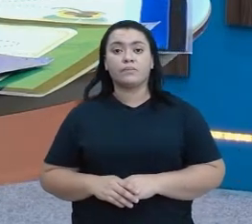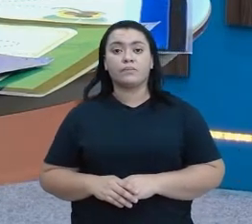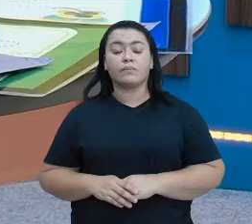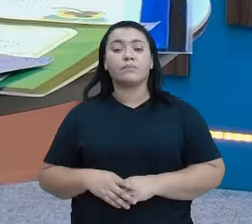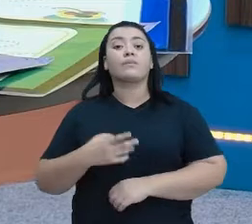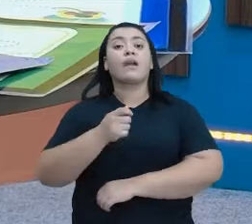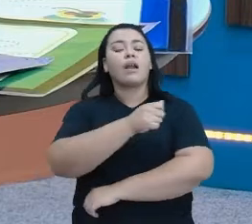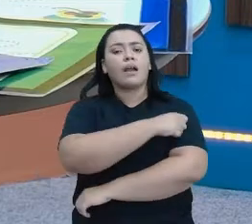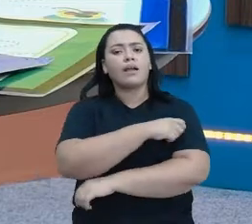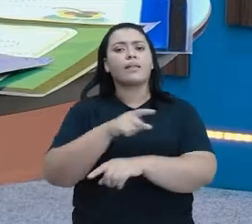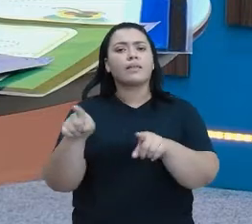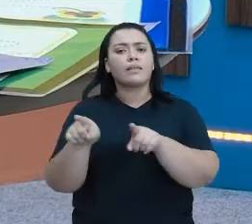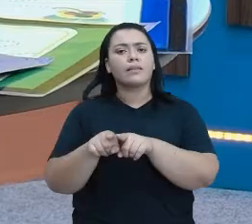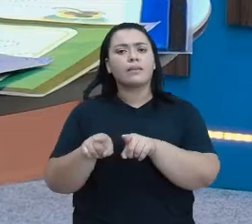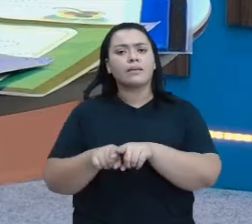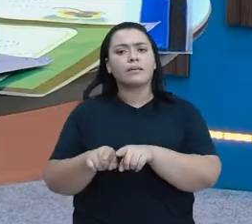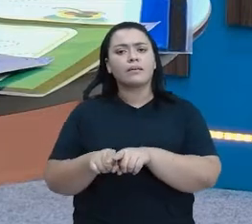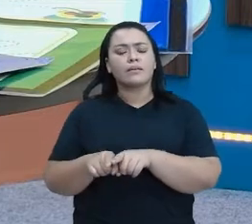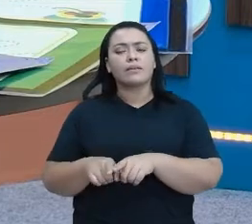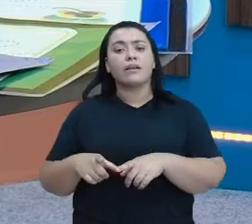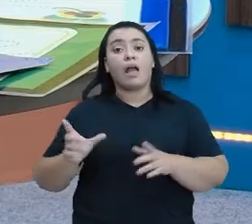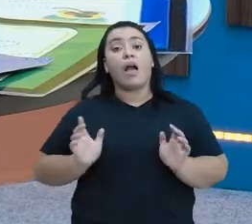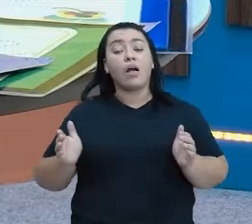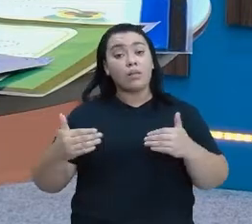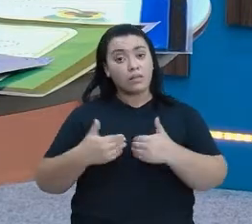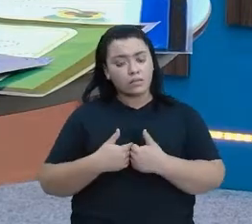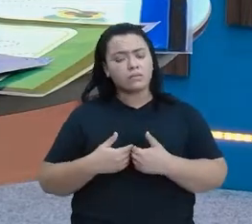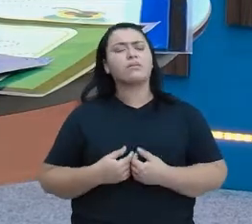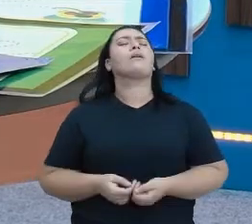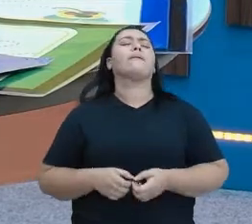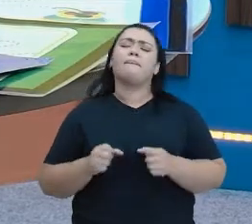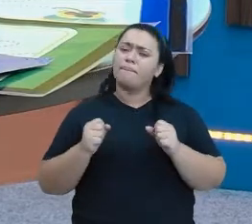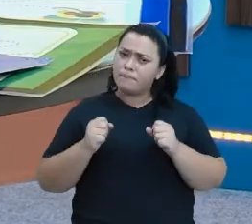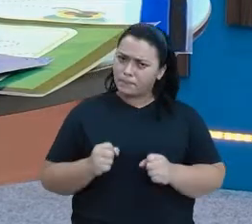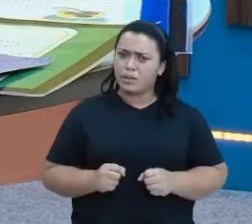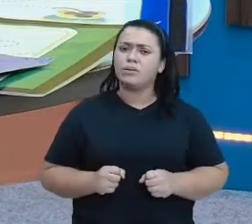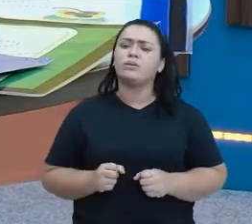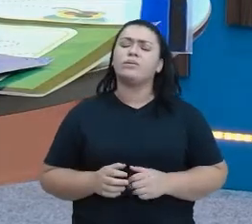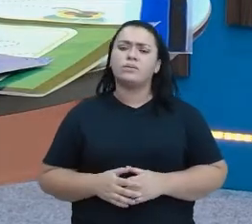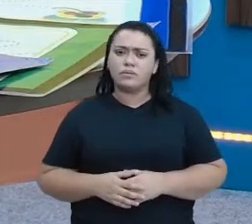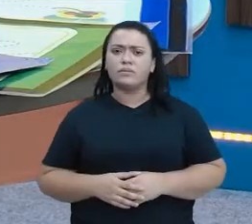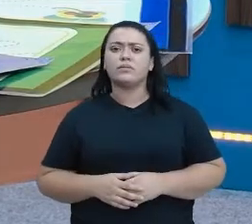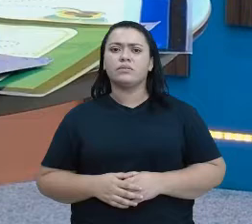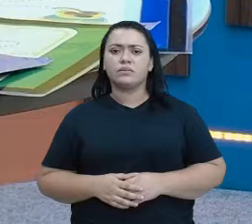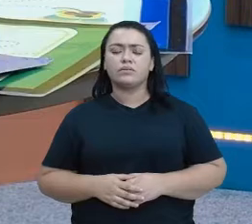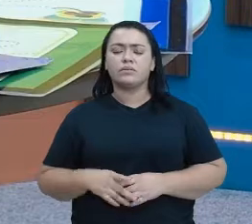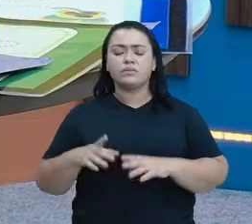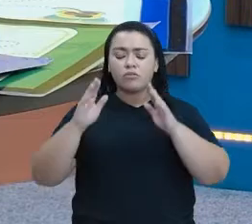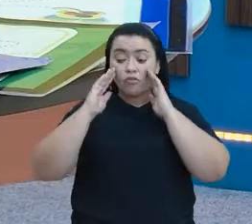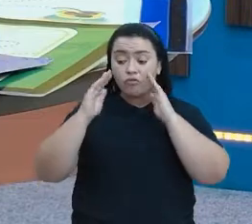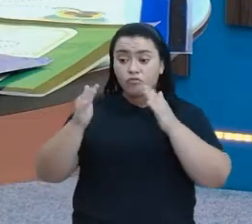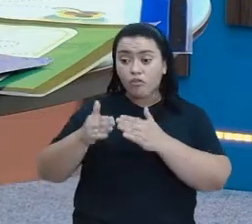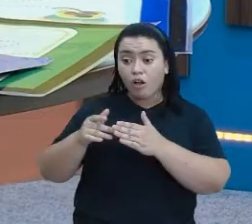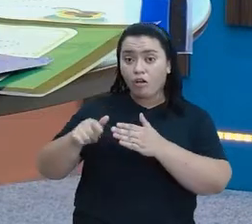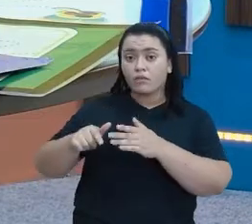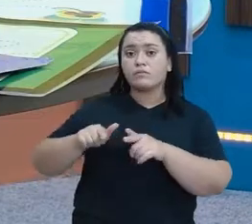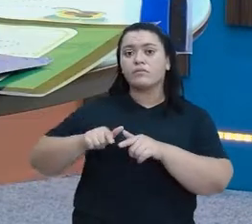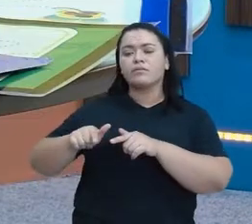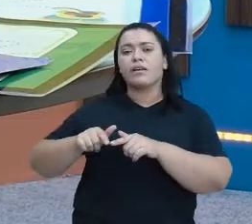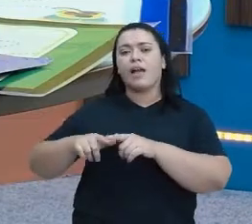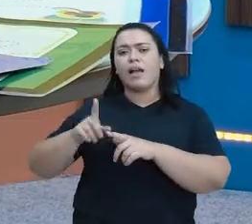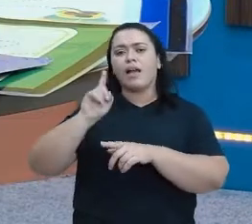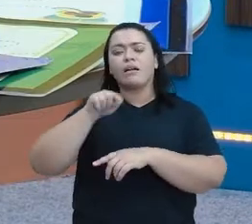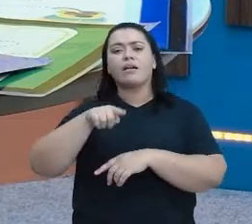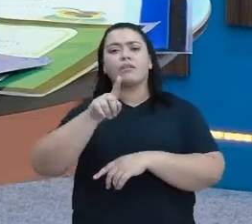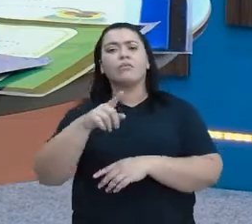um estudante com espectro autista, também para trabalhar a concentração dele. Então, o jogo dos 8